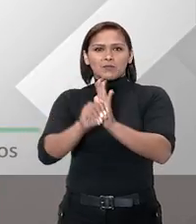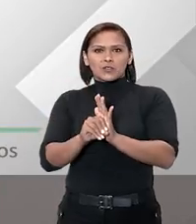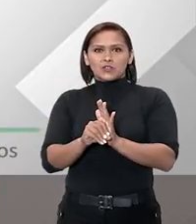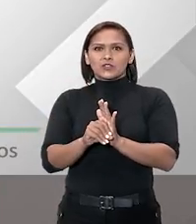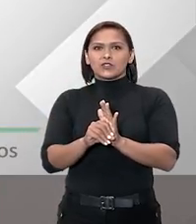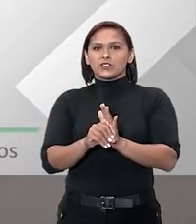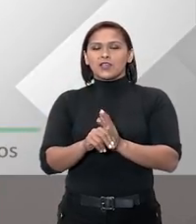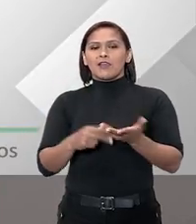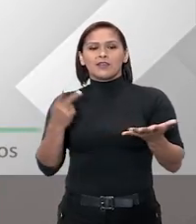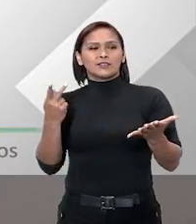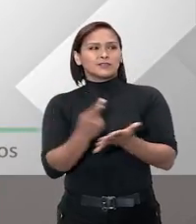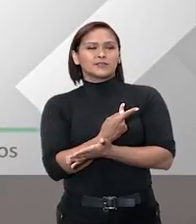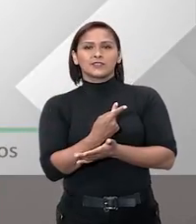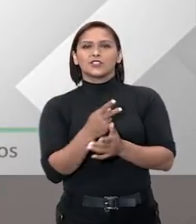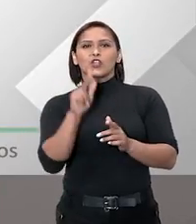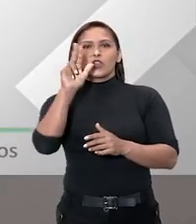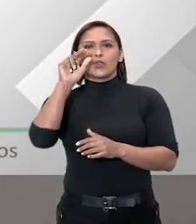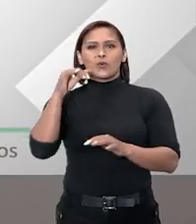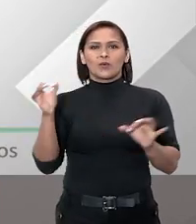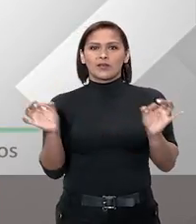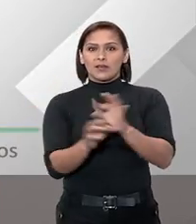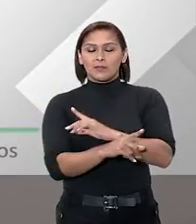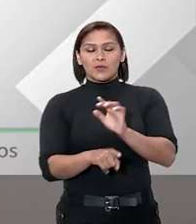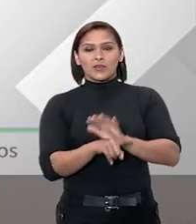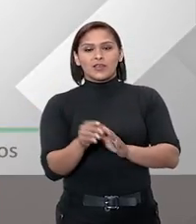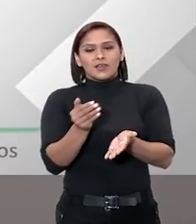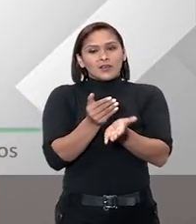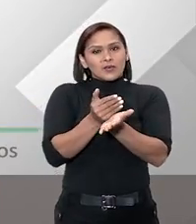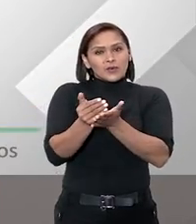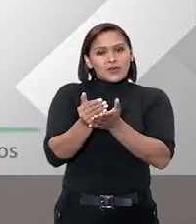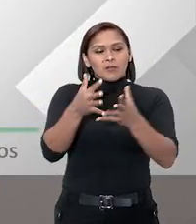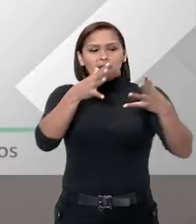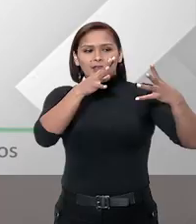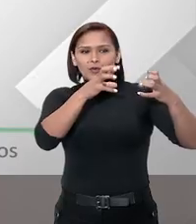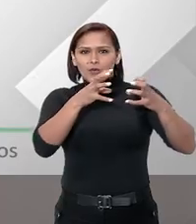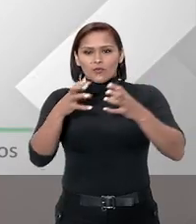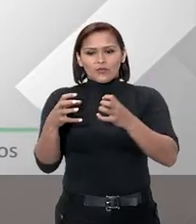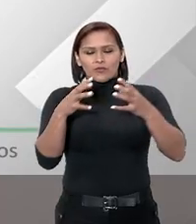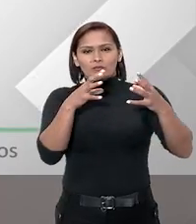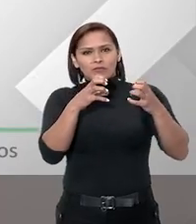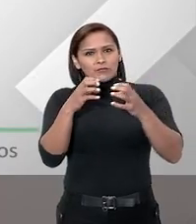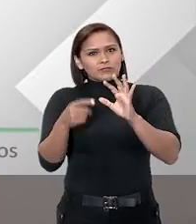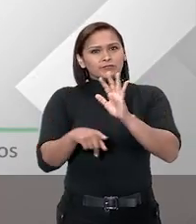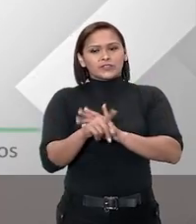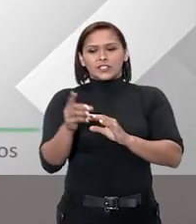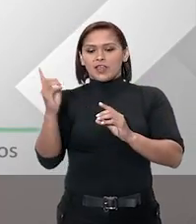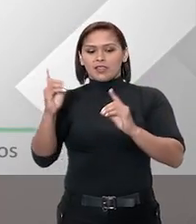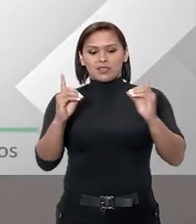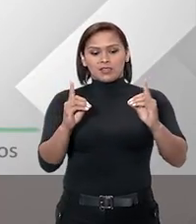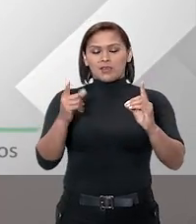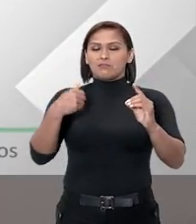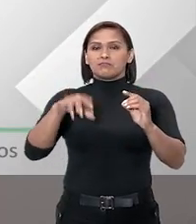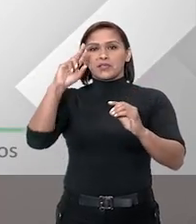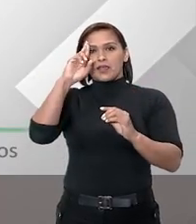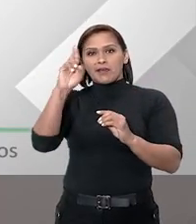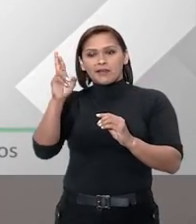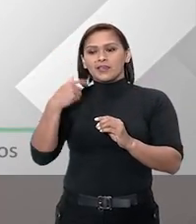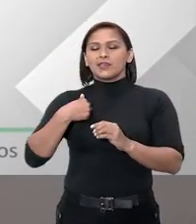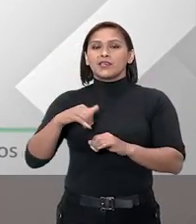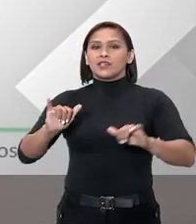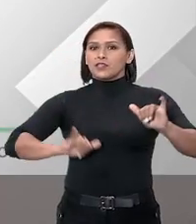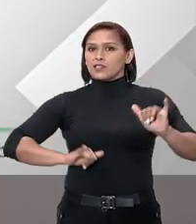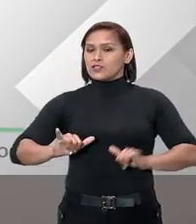aquela metodologia que já não existe mais, né? E aí começam aqueles embates desnecessários, que quem sofre